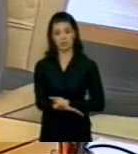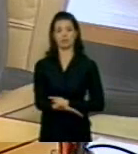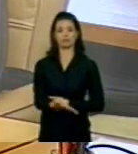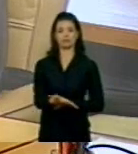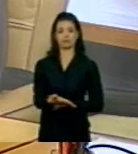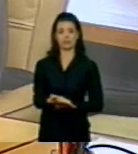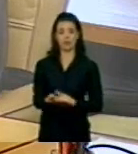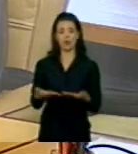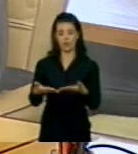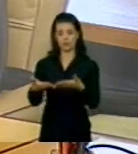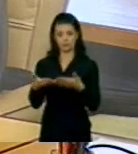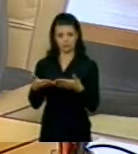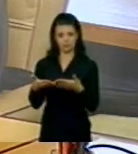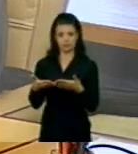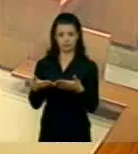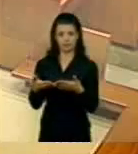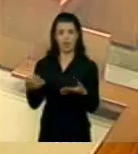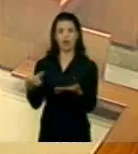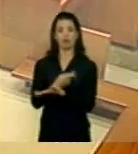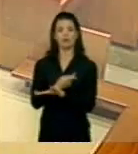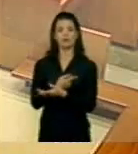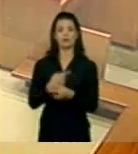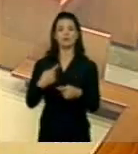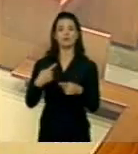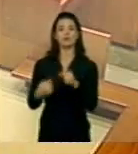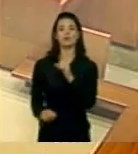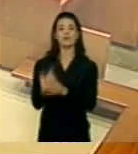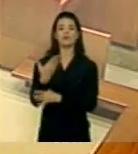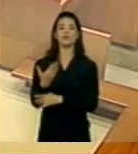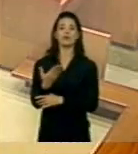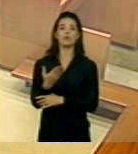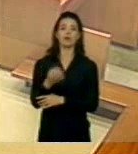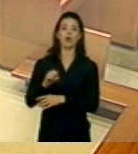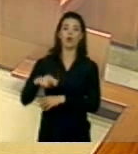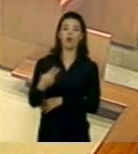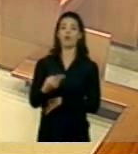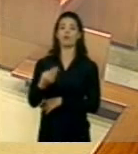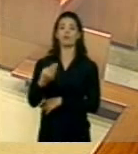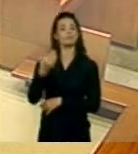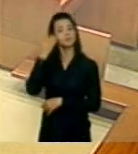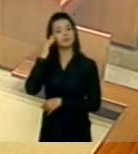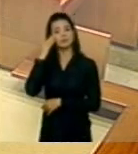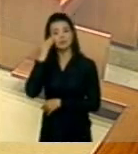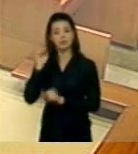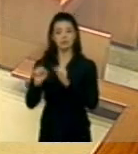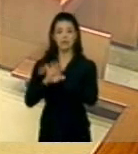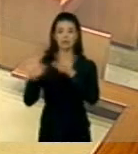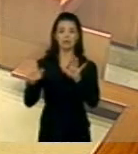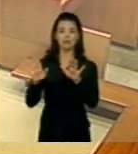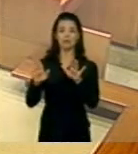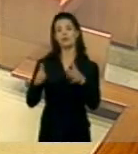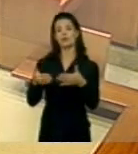na petição inicial, decorreria da criação ou do reconhecimento de uma medida cautelar